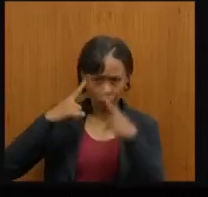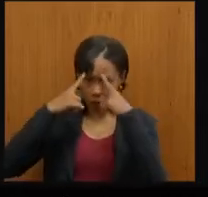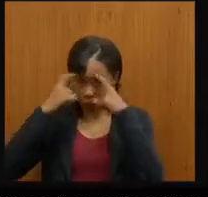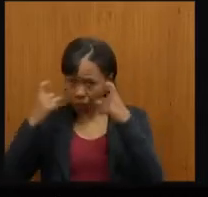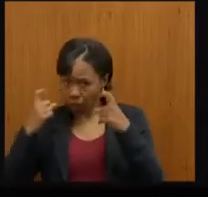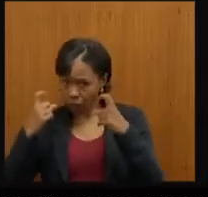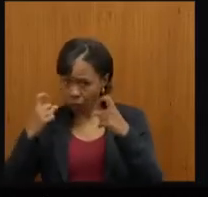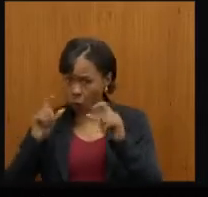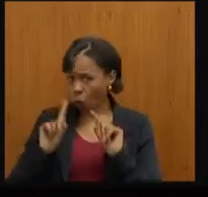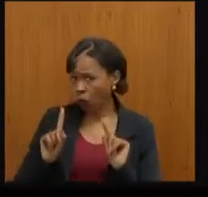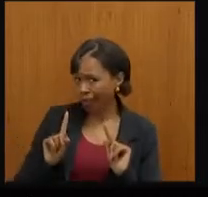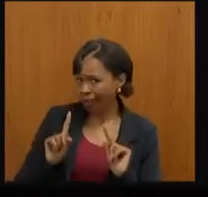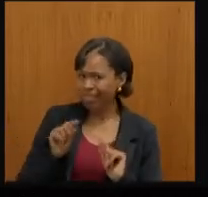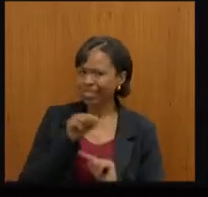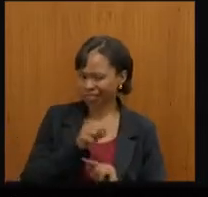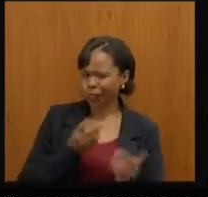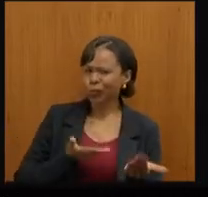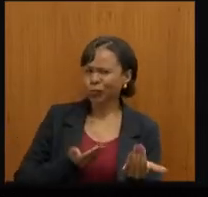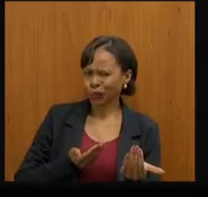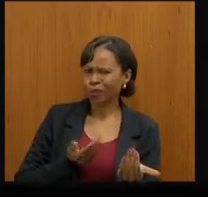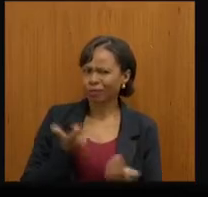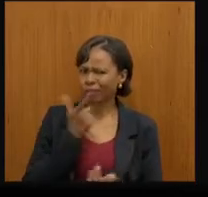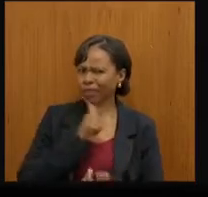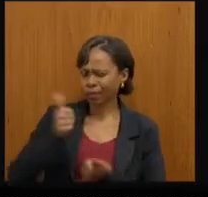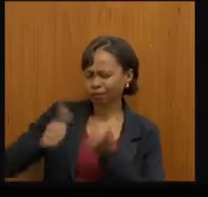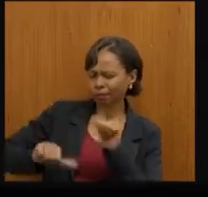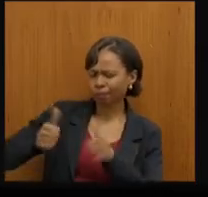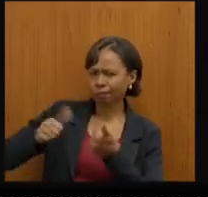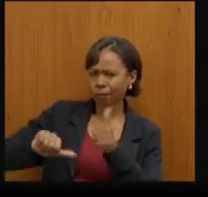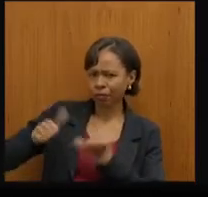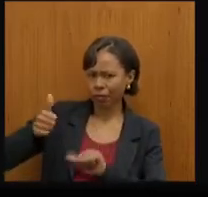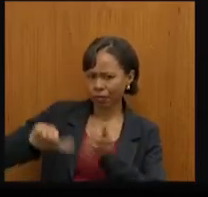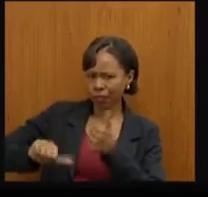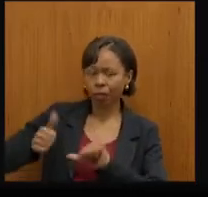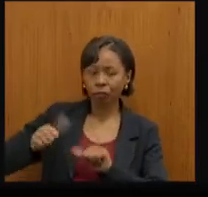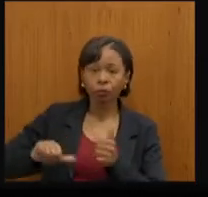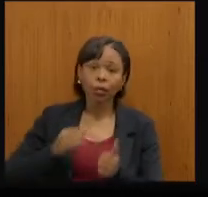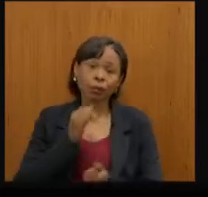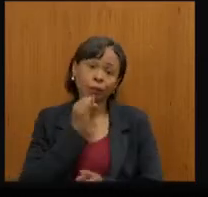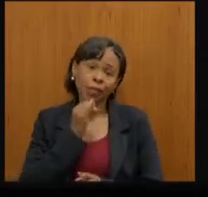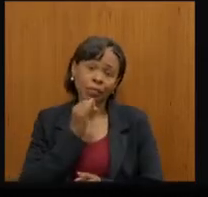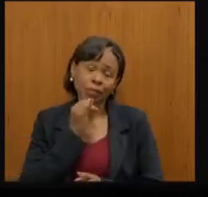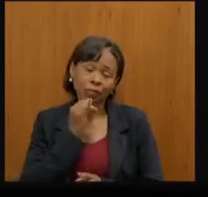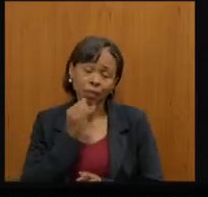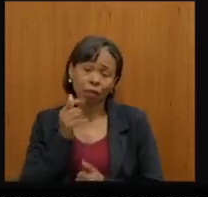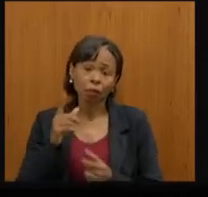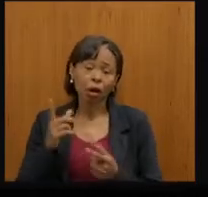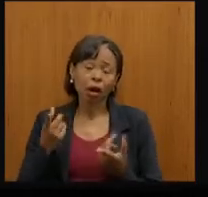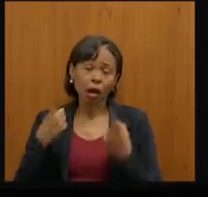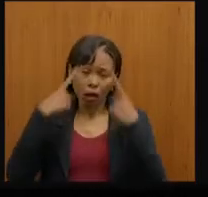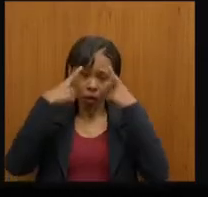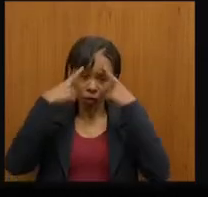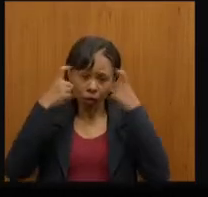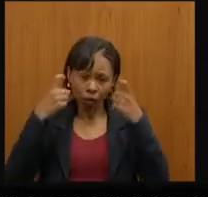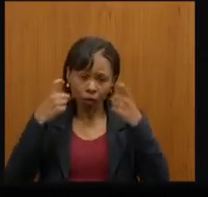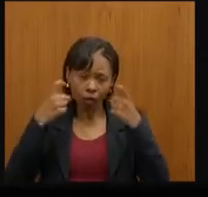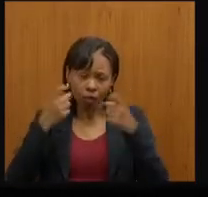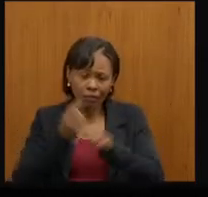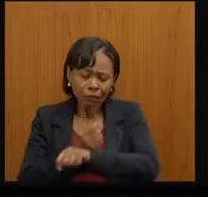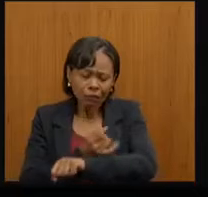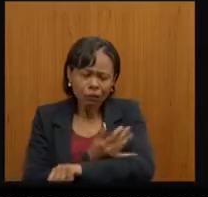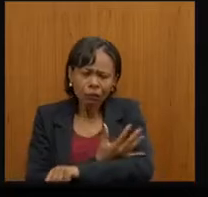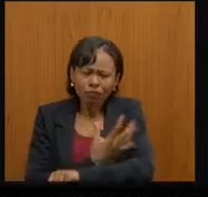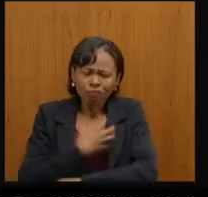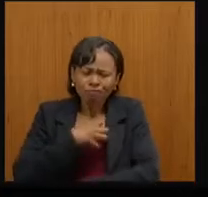à violência psicológica é muito conhecida né como ela é silenciosa como que